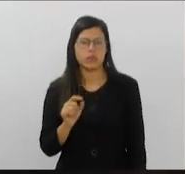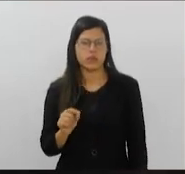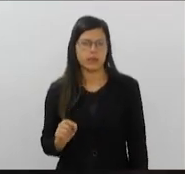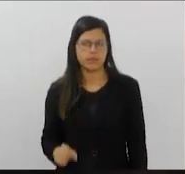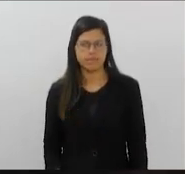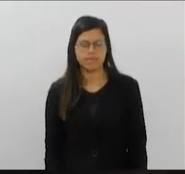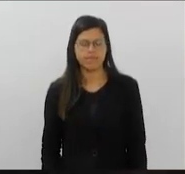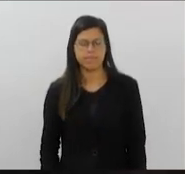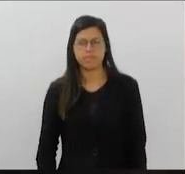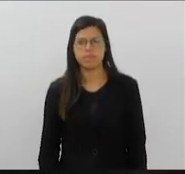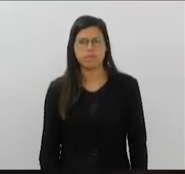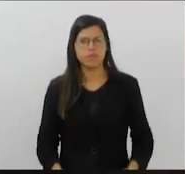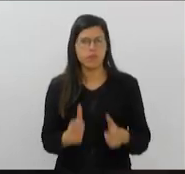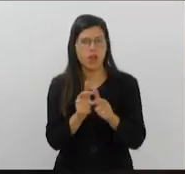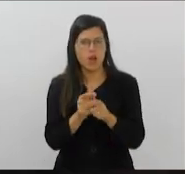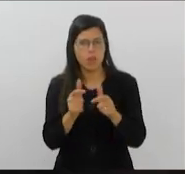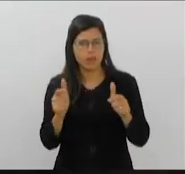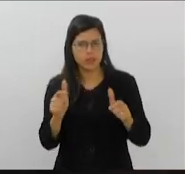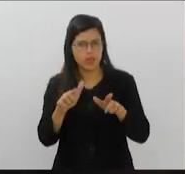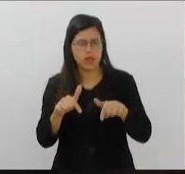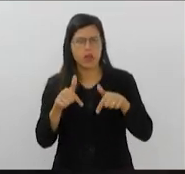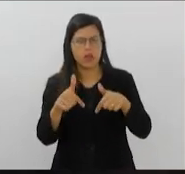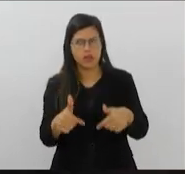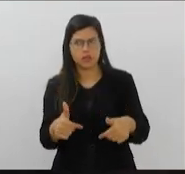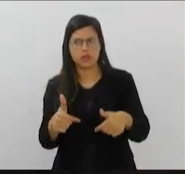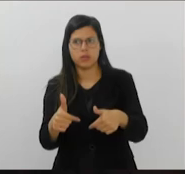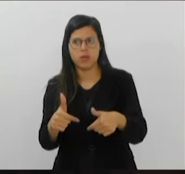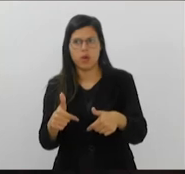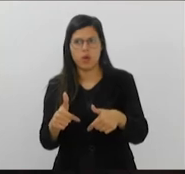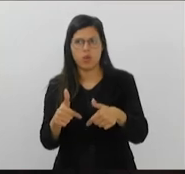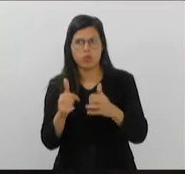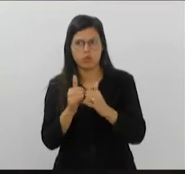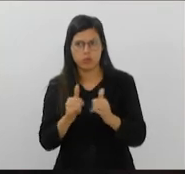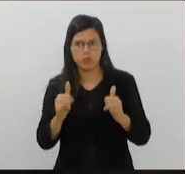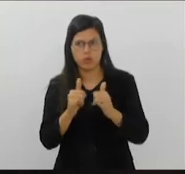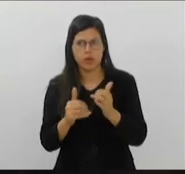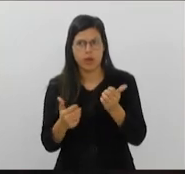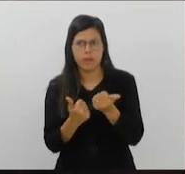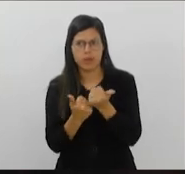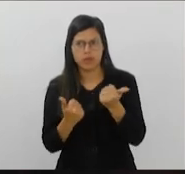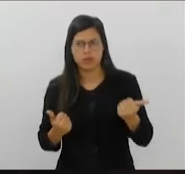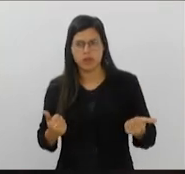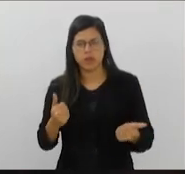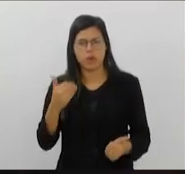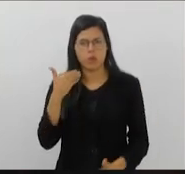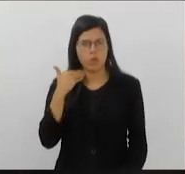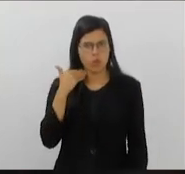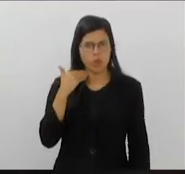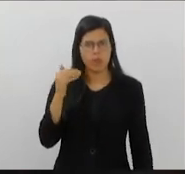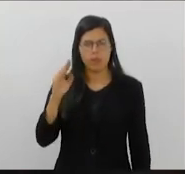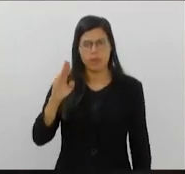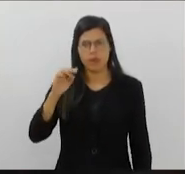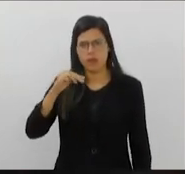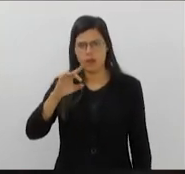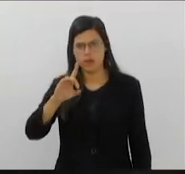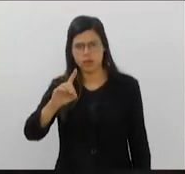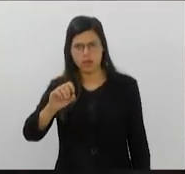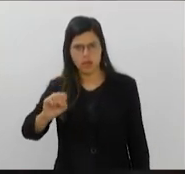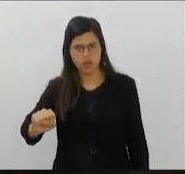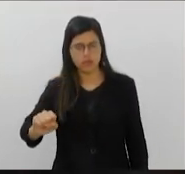justamente ampliar, né, nossas ações por meio de um lançamento de uma parceria com o BNDES, onde a gente vai